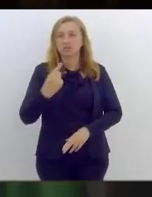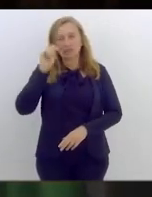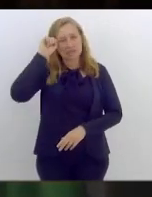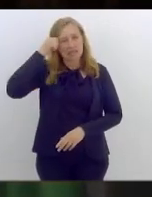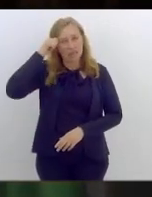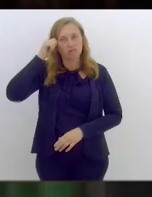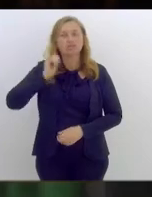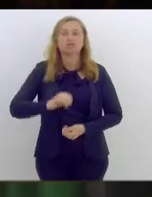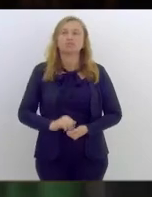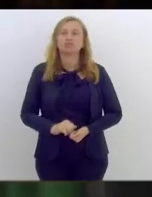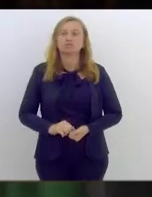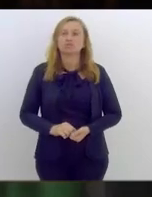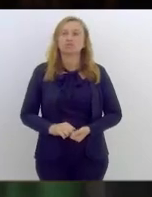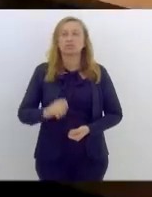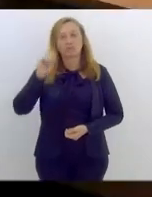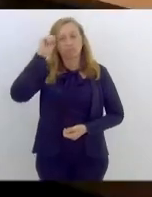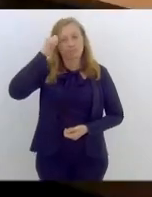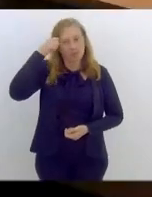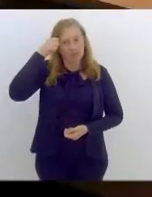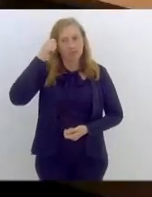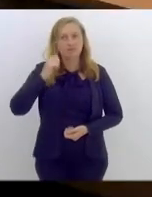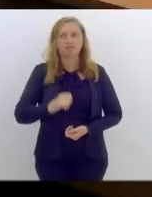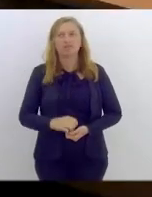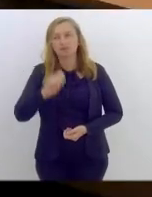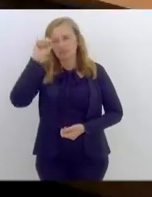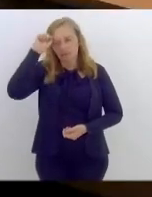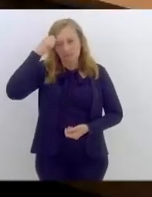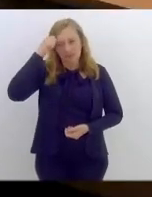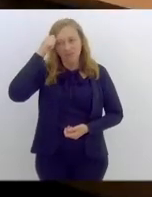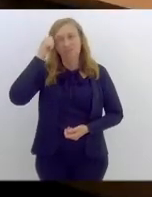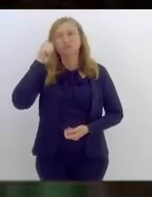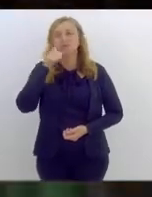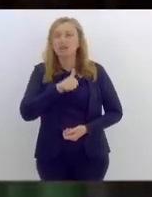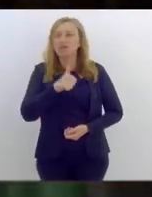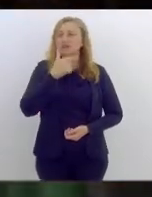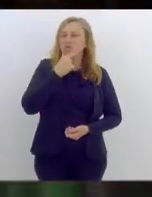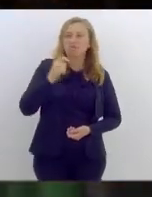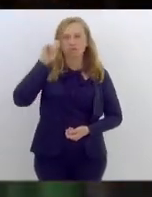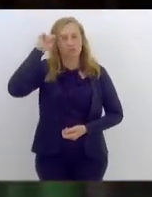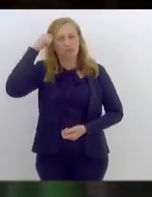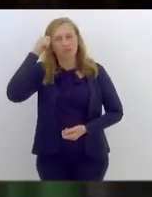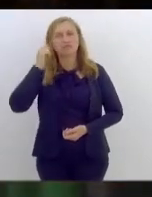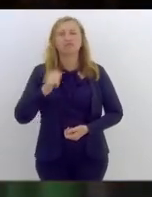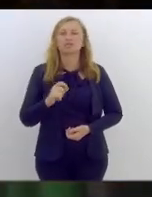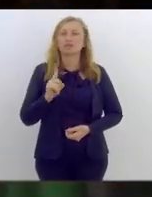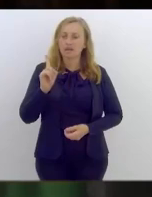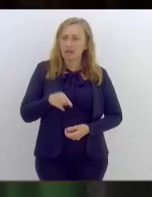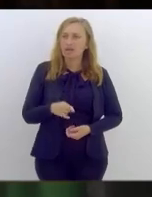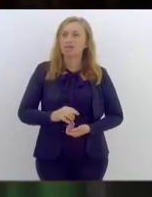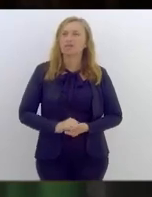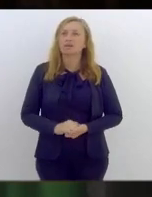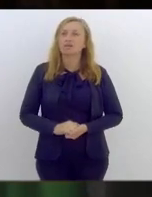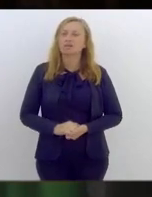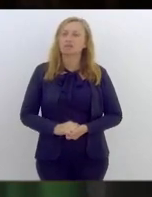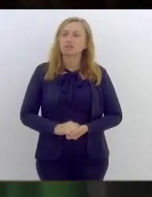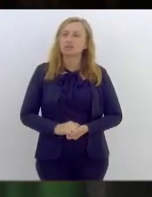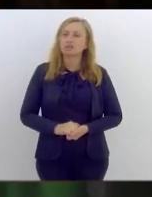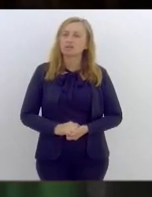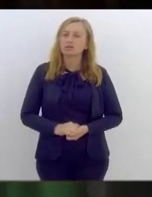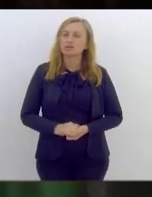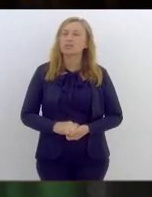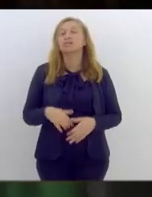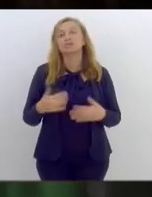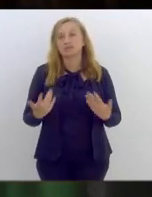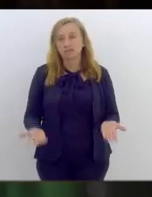negras, são pretas, são pretos, são negros. É esta. Então, eu acho